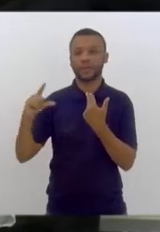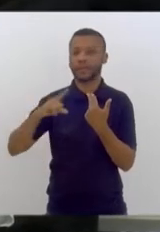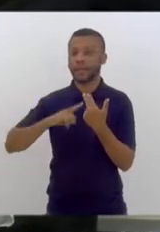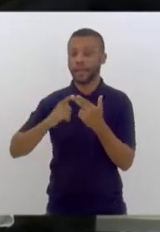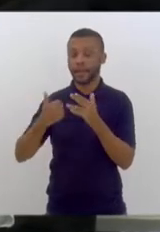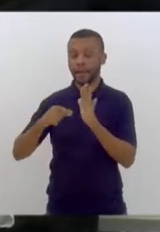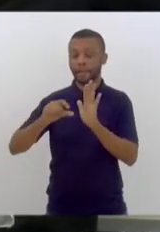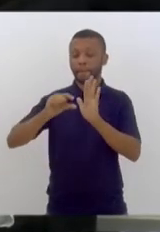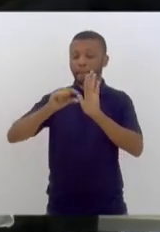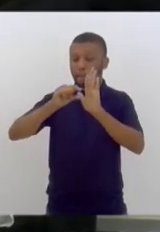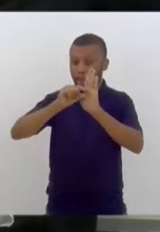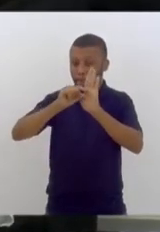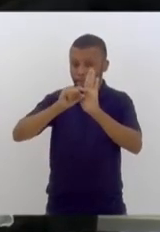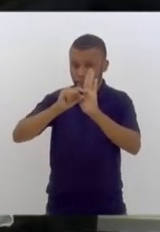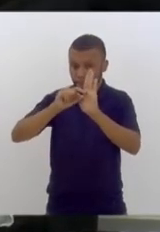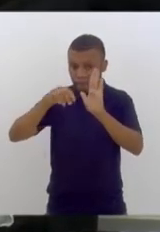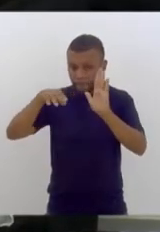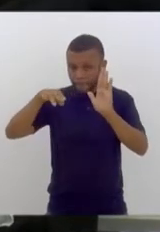minuta